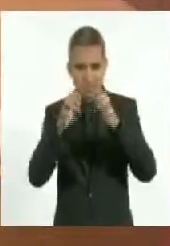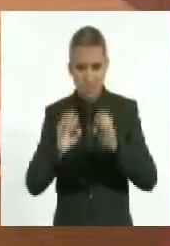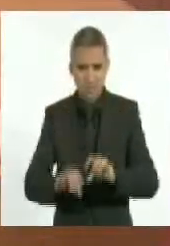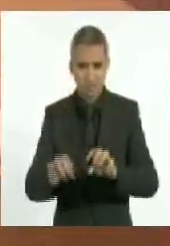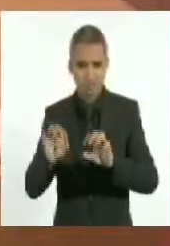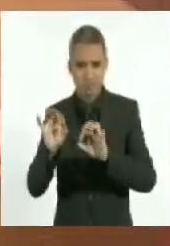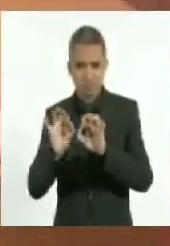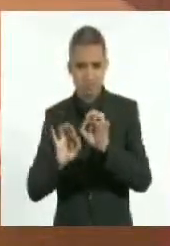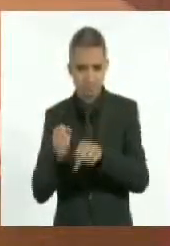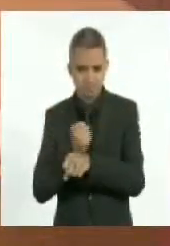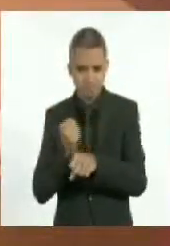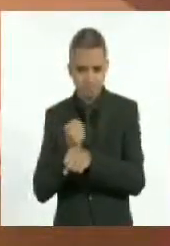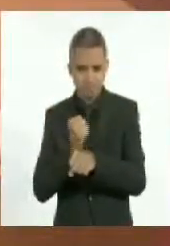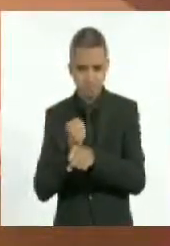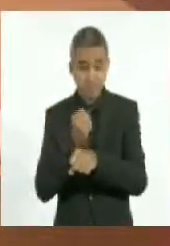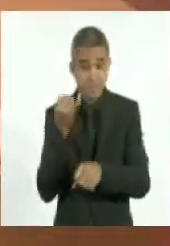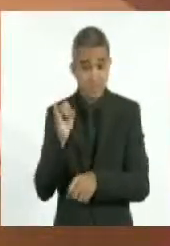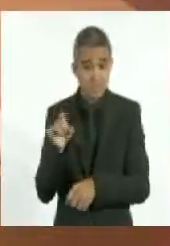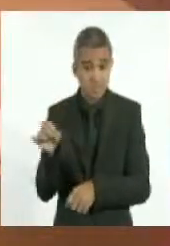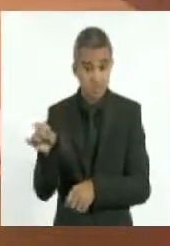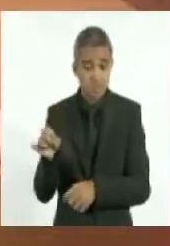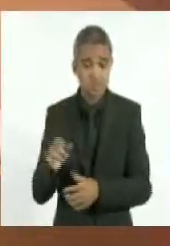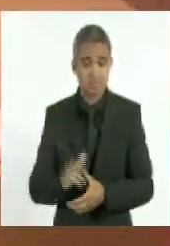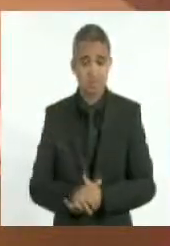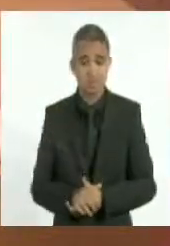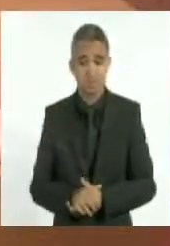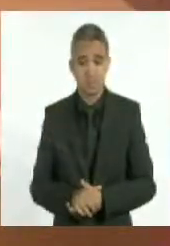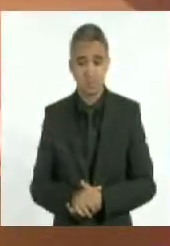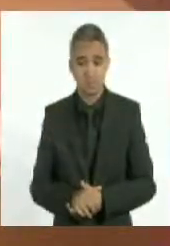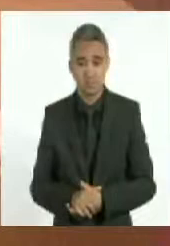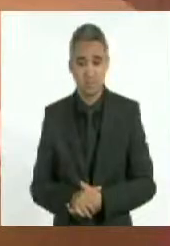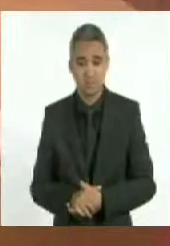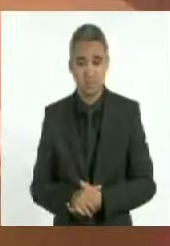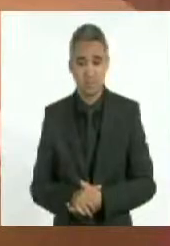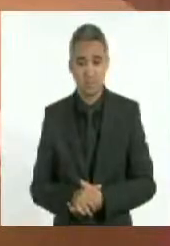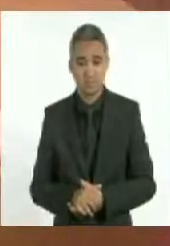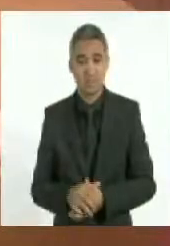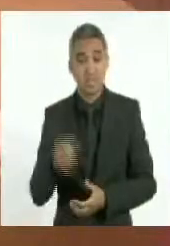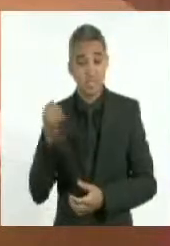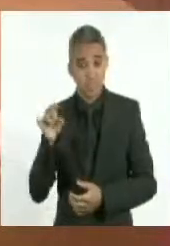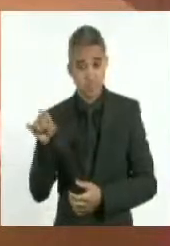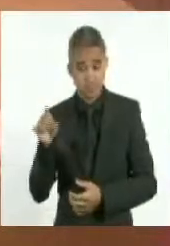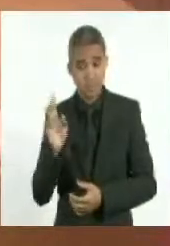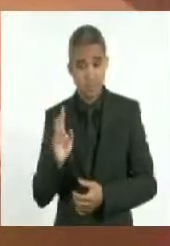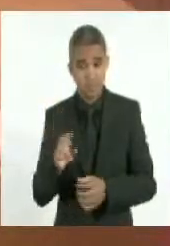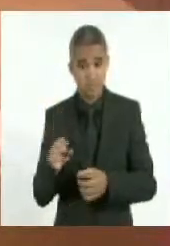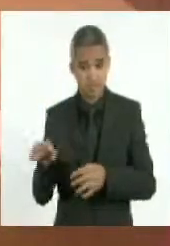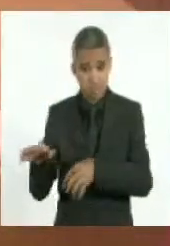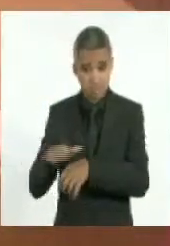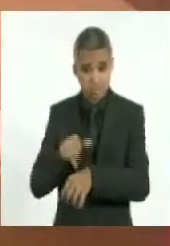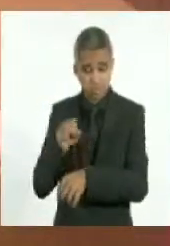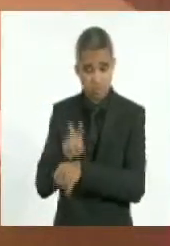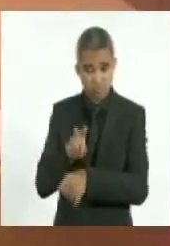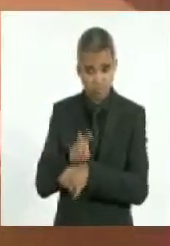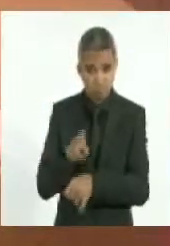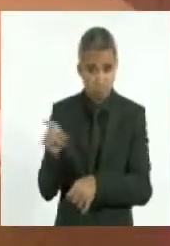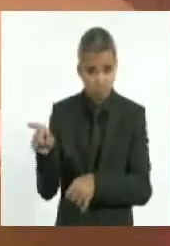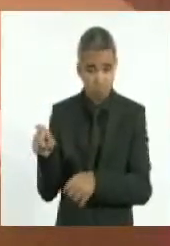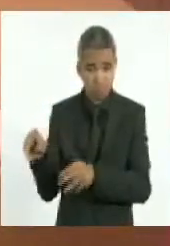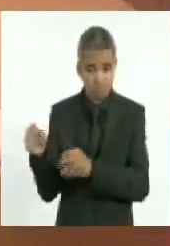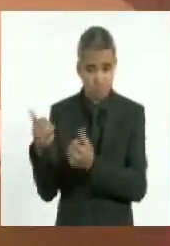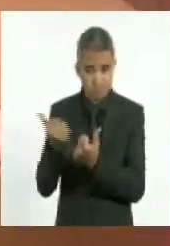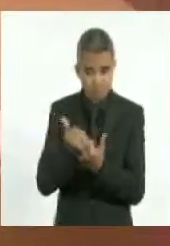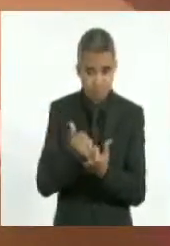se ficasse, sem consideração nenhuma ao secretário de esporte então, se ficasse no esporte, nós não teríamos, Vossa Excelência